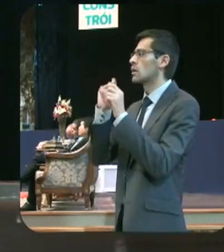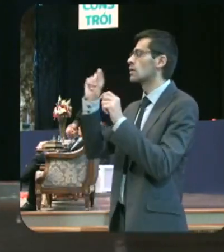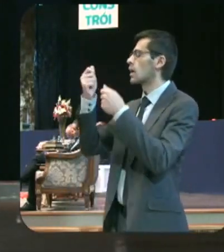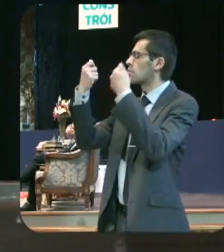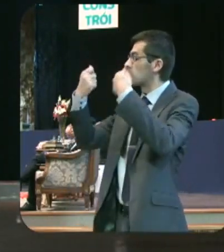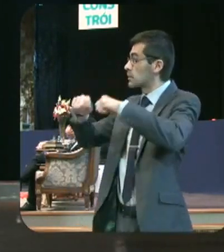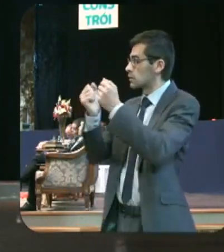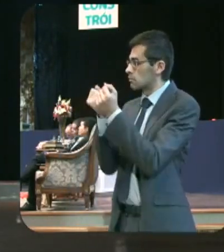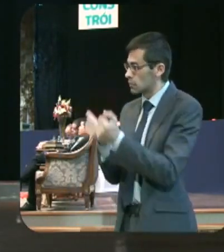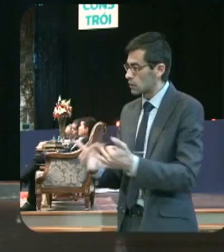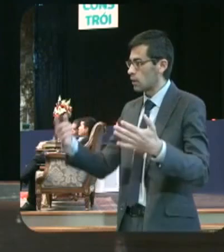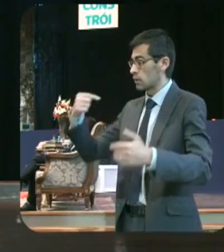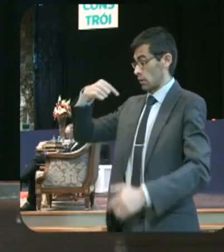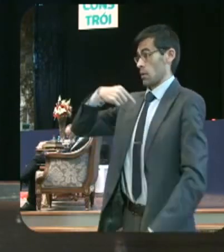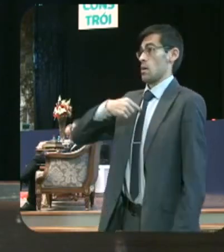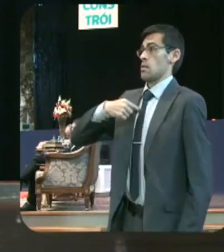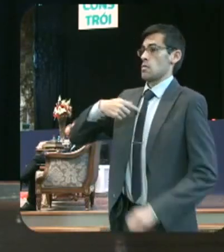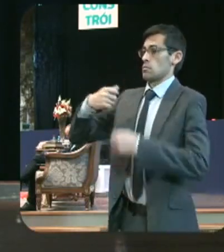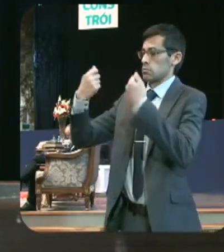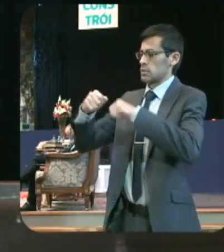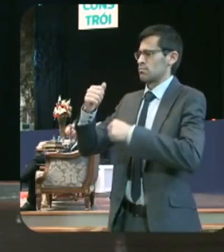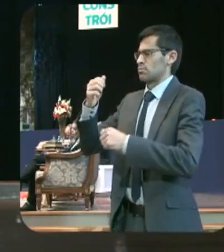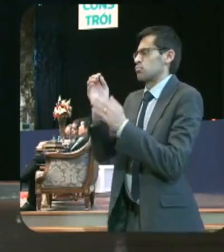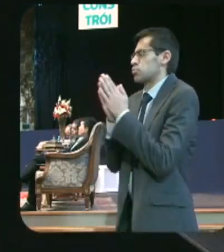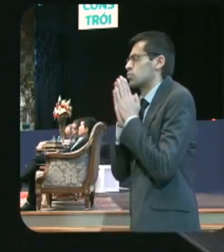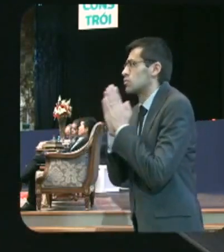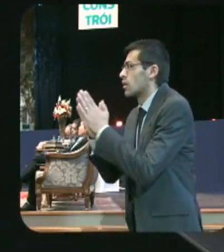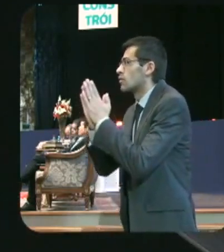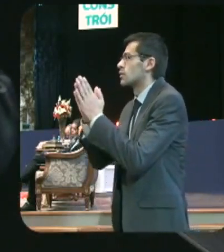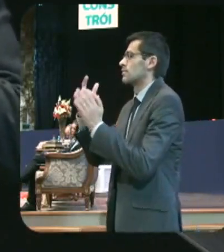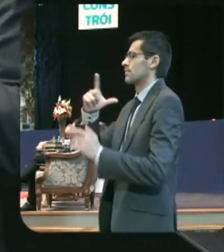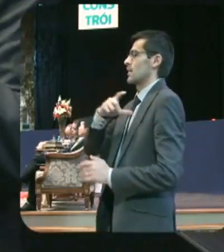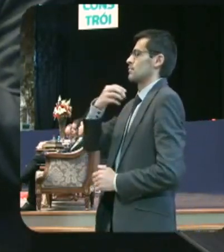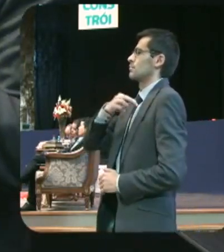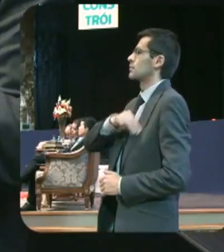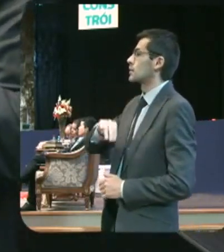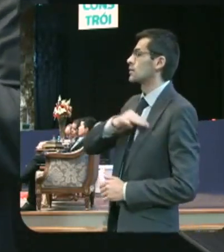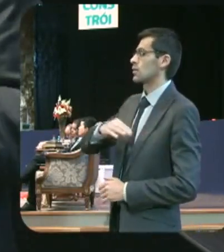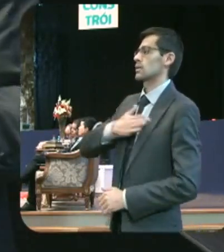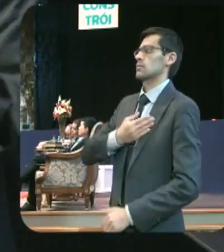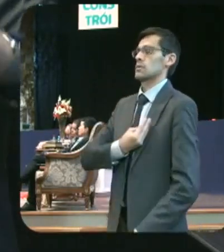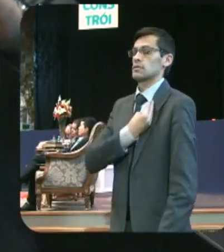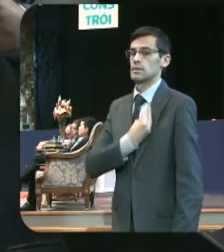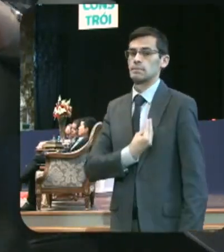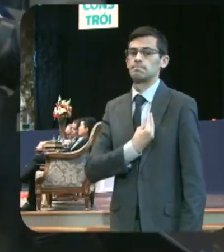desse milagre sou eu, tenha misericórdia de mim.